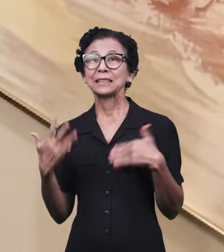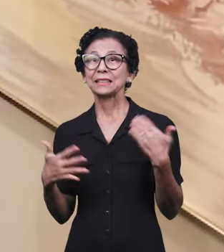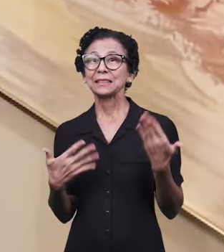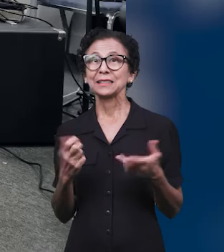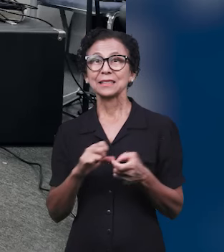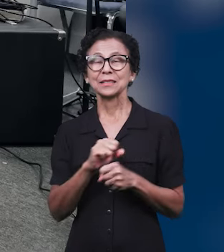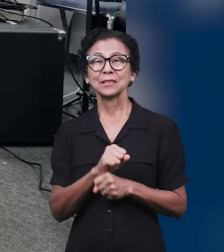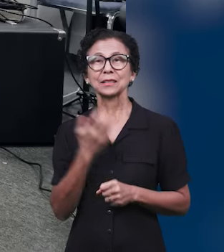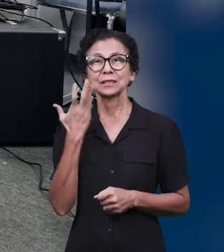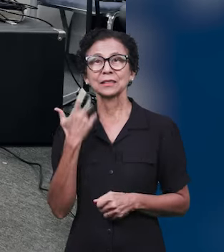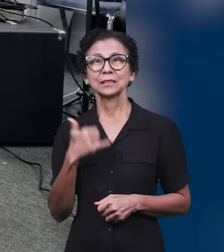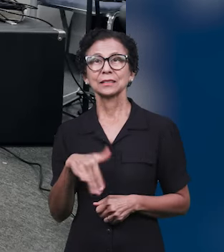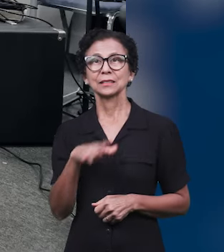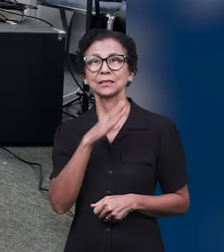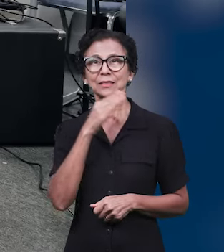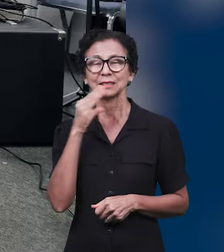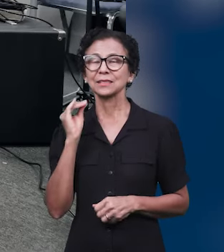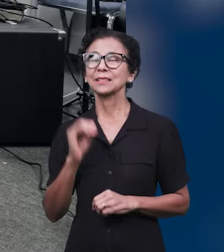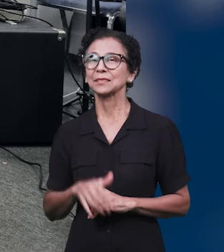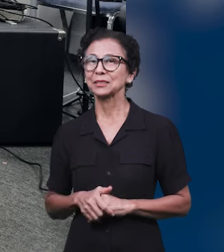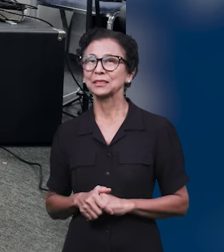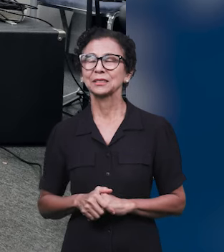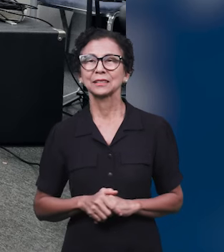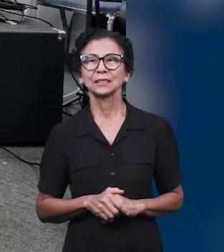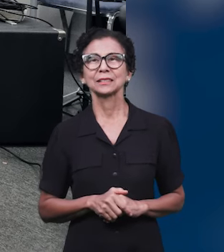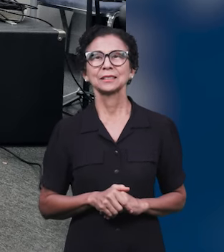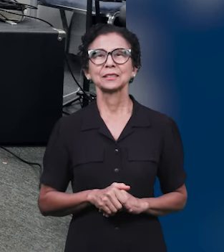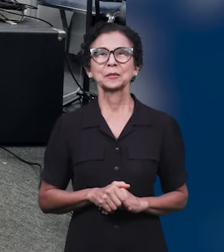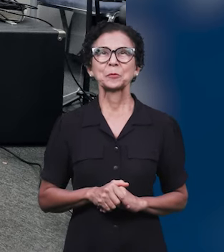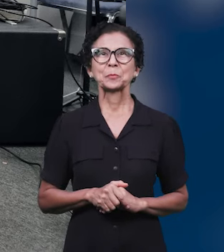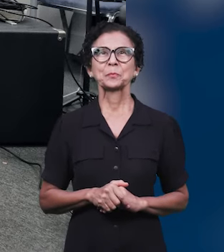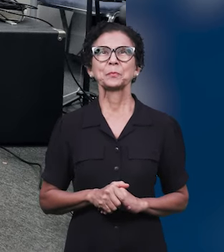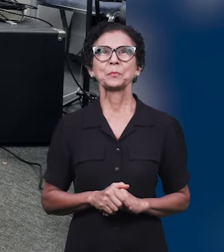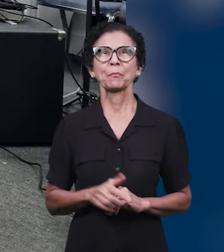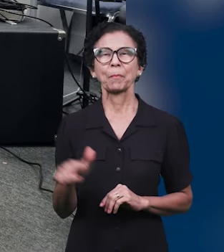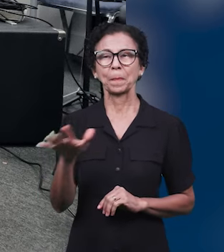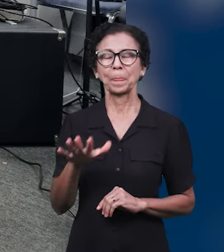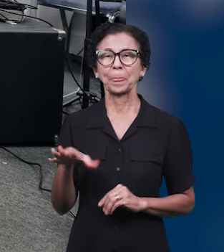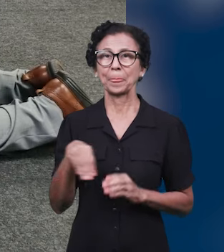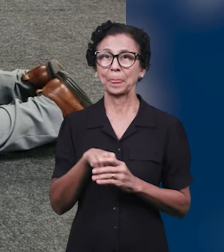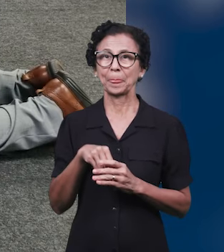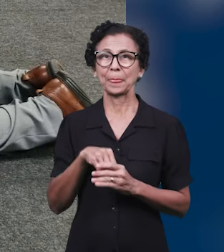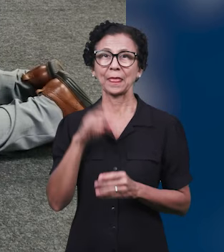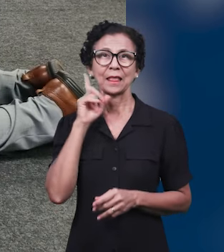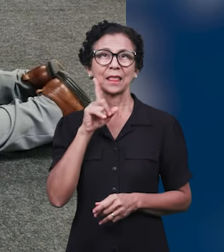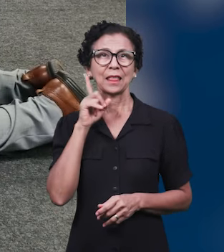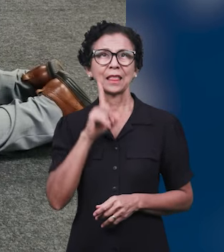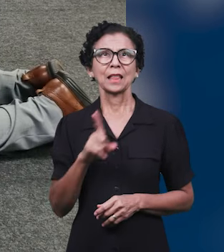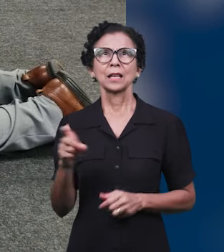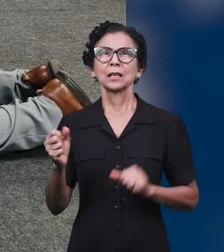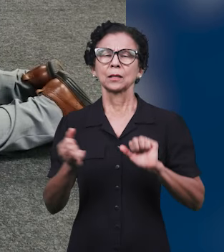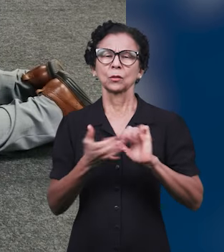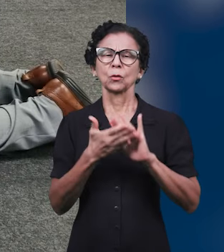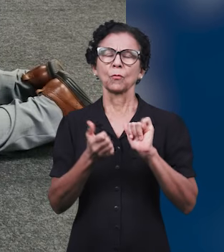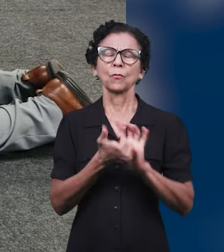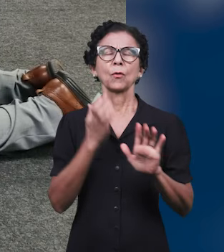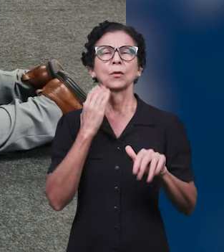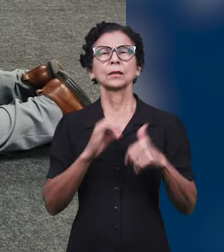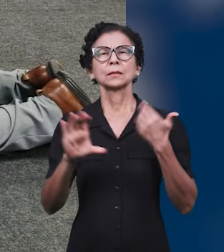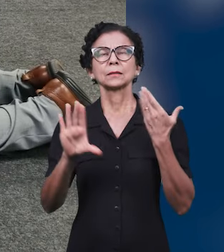de ministério na ICM Orlando. O pastor Ronildo Scherer passou o governo da igreja para o pastor Ramon de Paula.